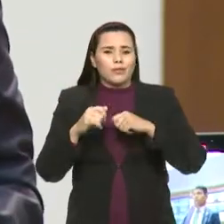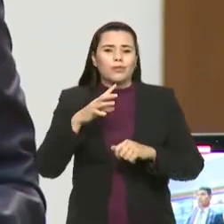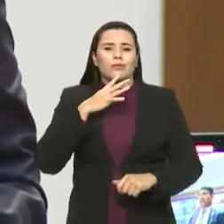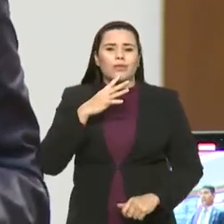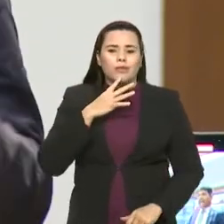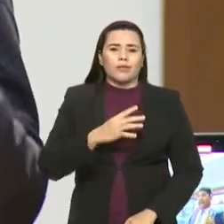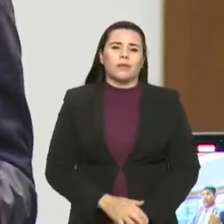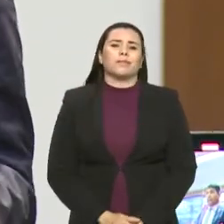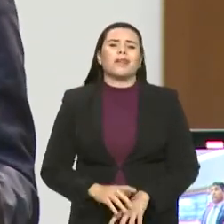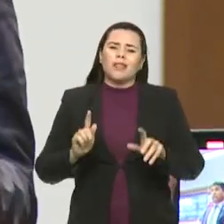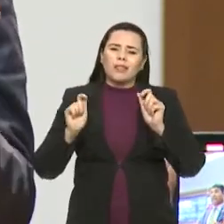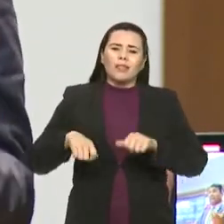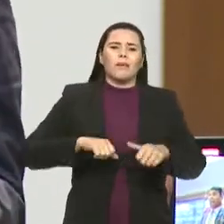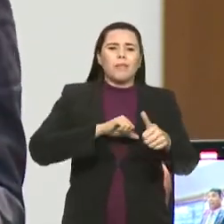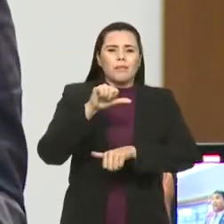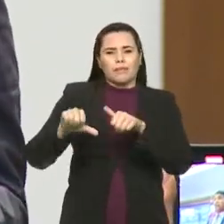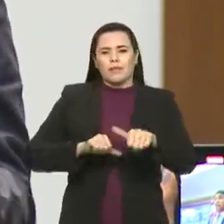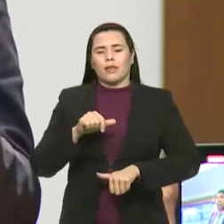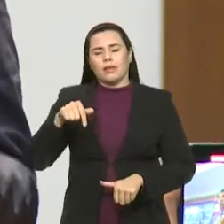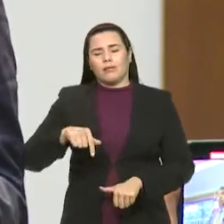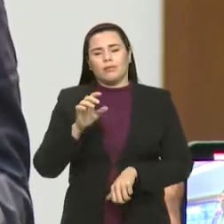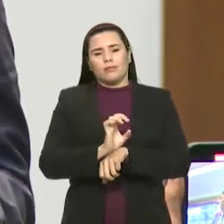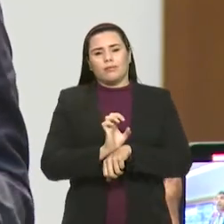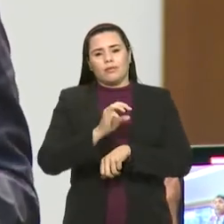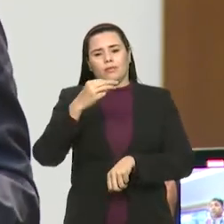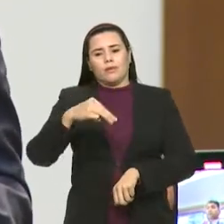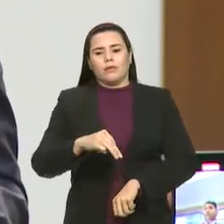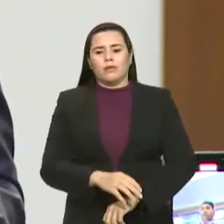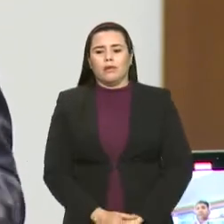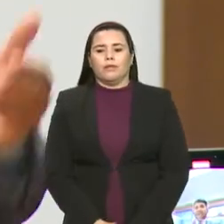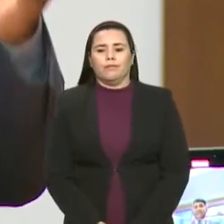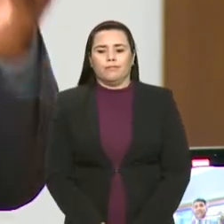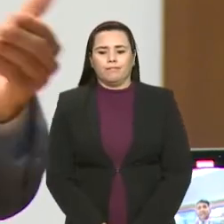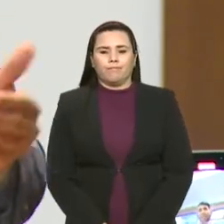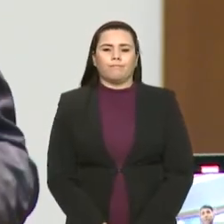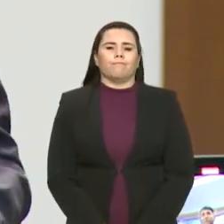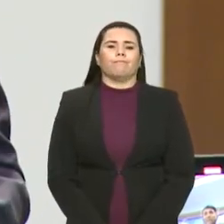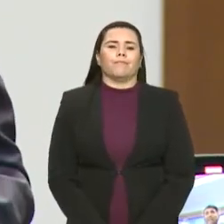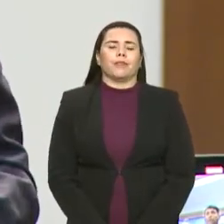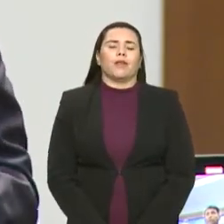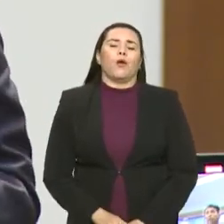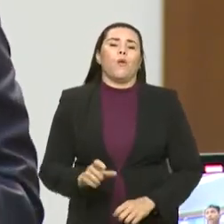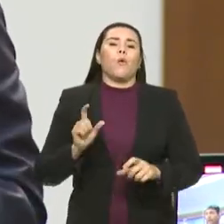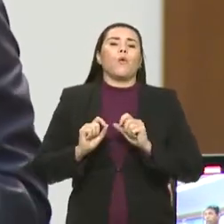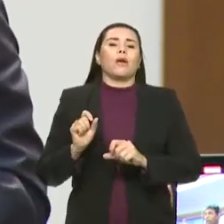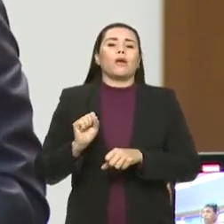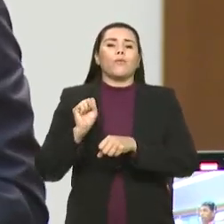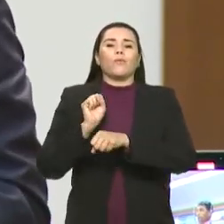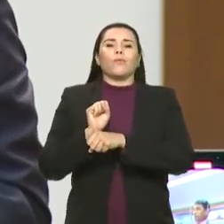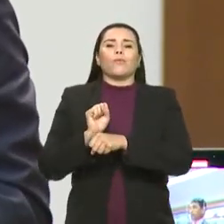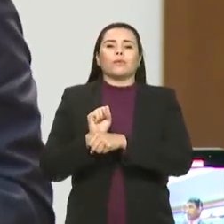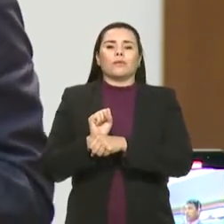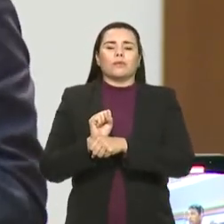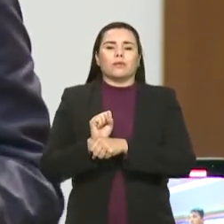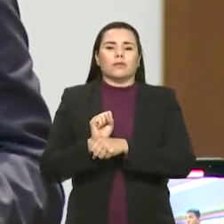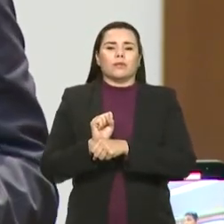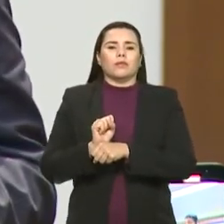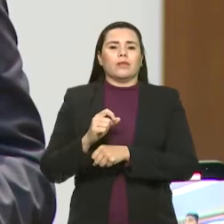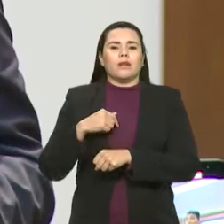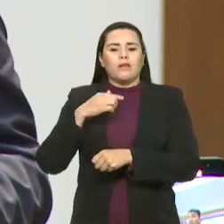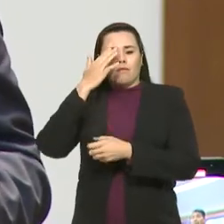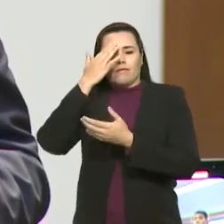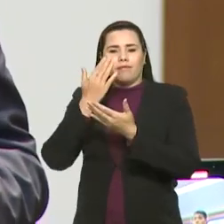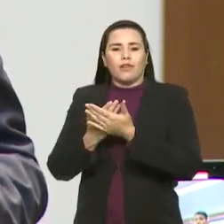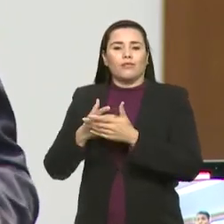real. A possibilidade de mudança por meio da esperança depositada no Dr. Laésio Bonfim. E é por isso